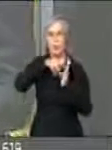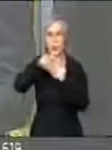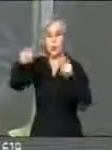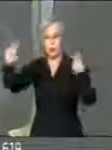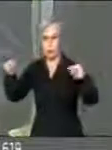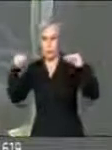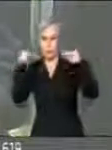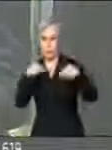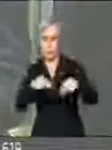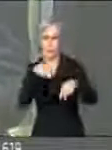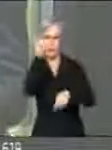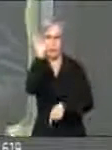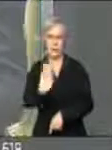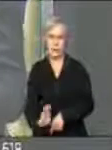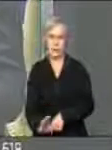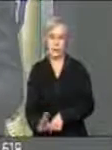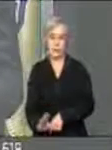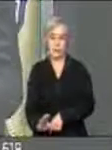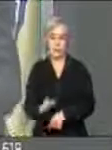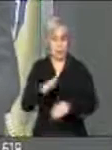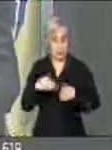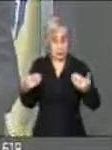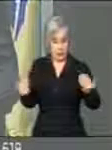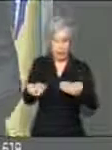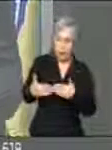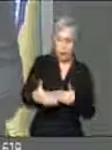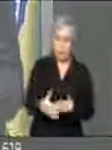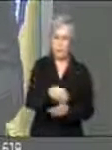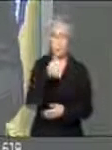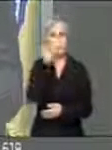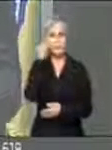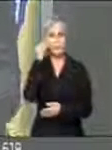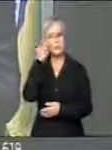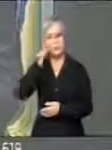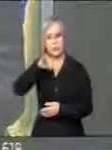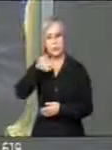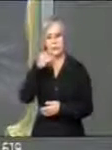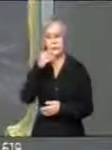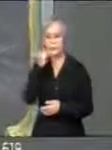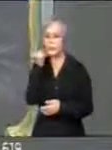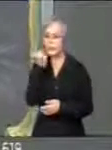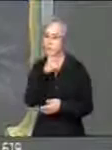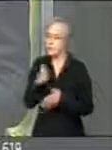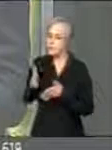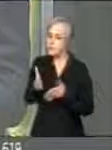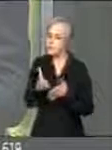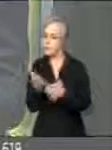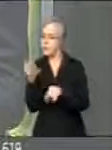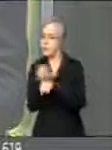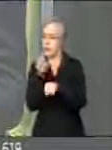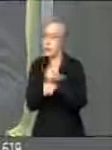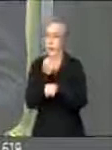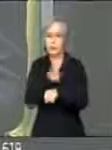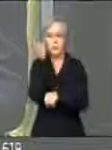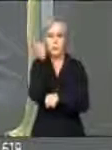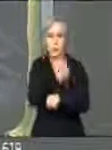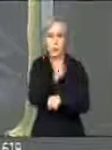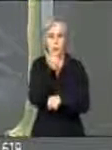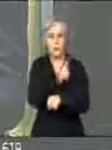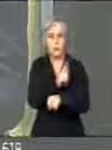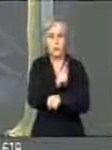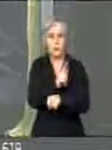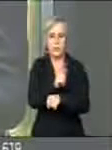em jogo a oportunidade de trilhar o árduo caminho para nos recuperarmos dos